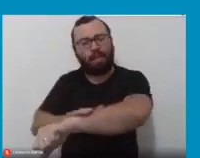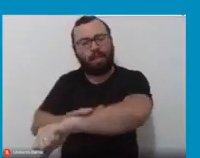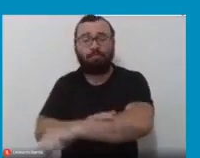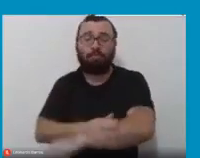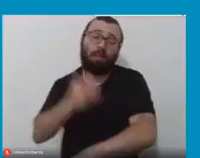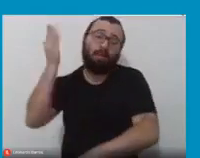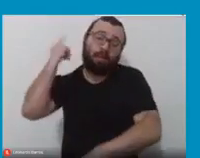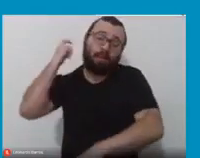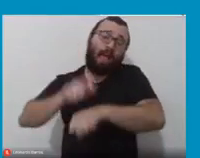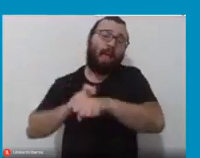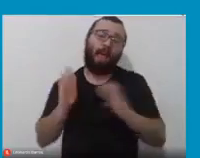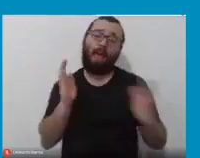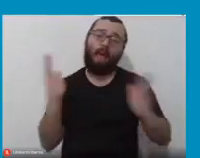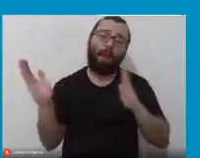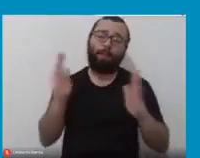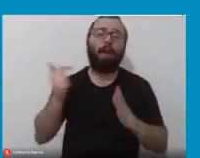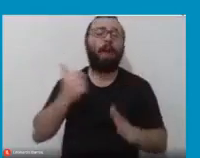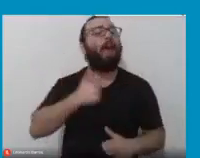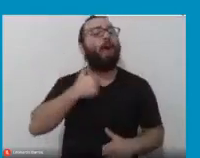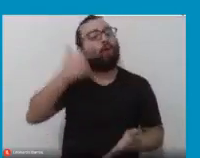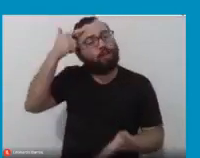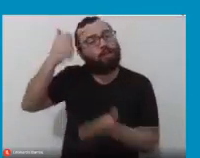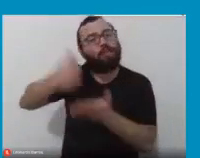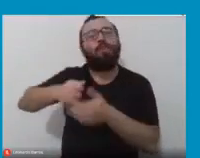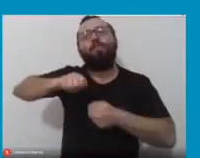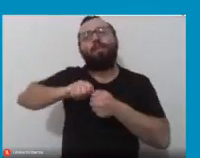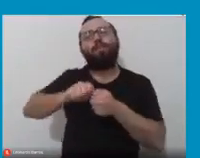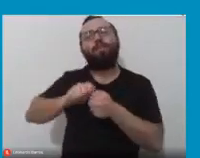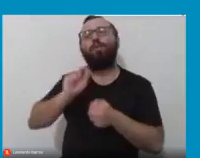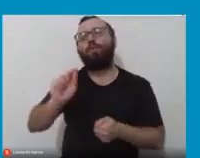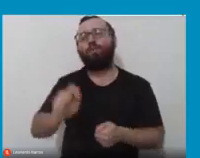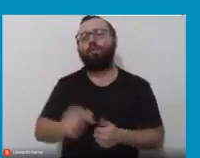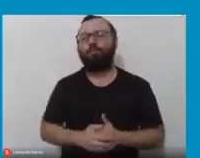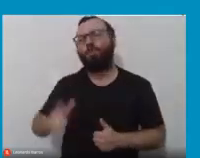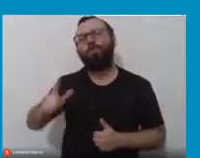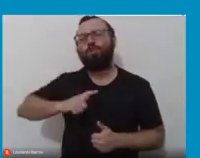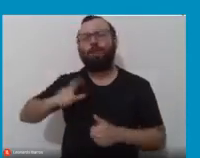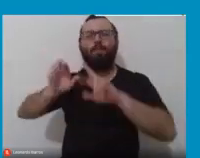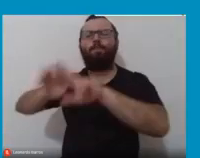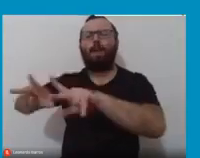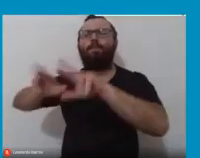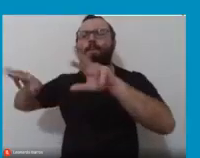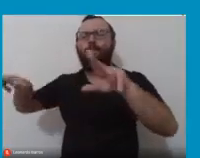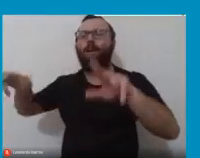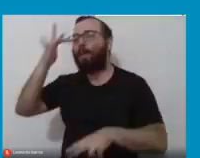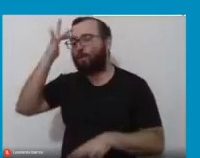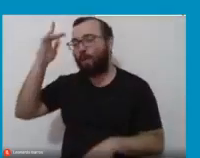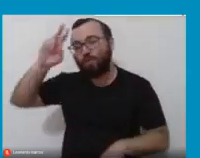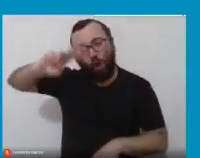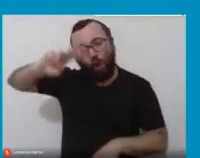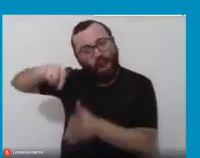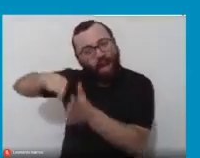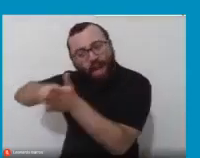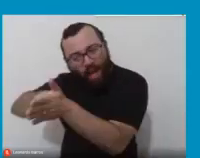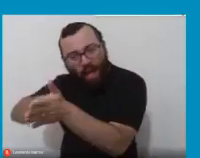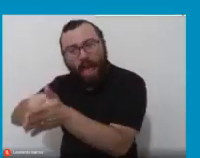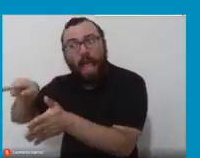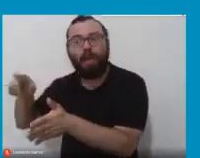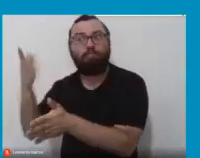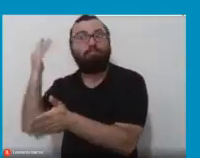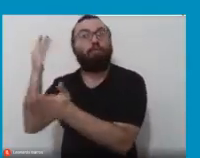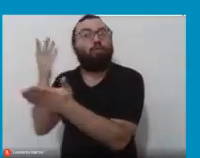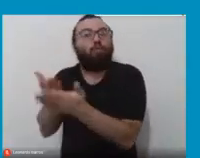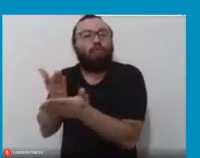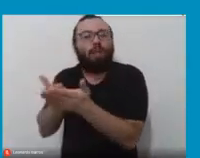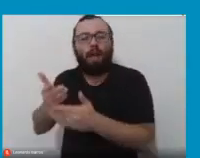época, o que eu decidi fazer foi fazer um... Tinham vários historiadores também que estudavam processos criminais,